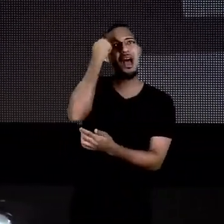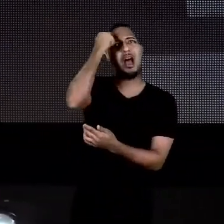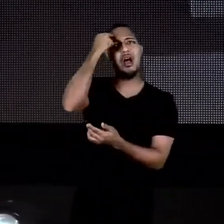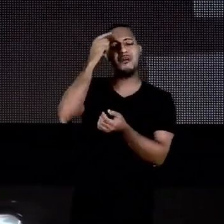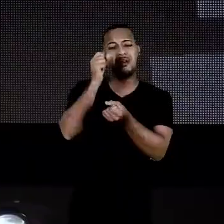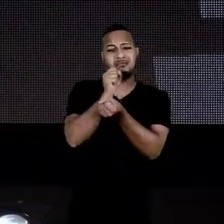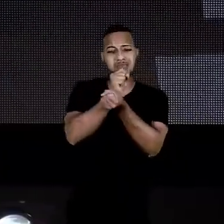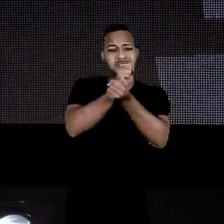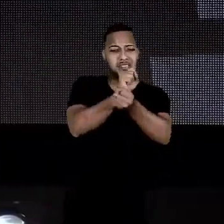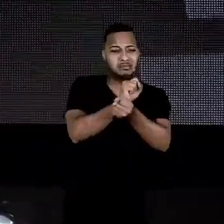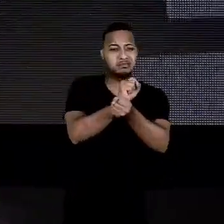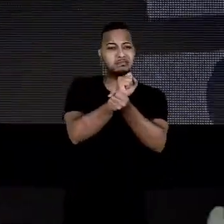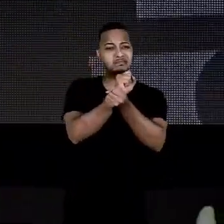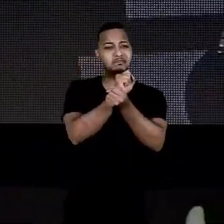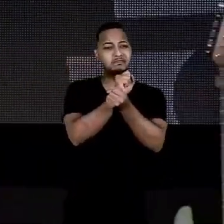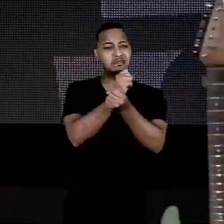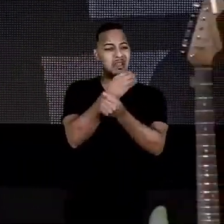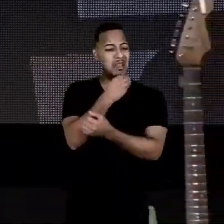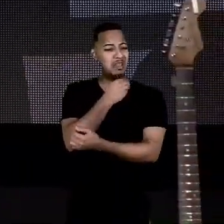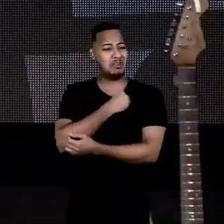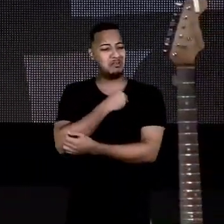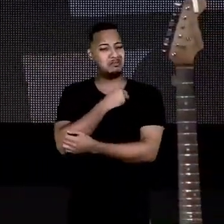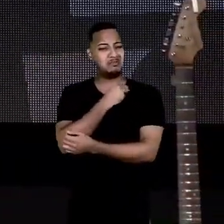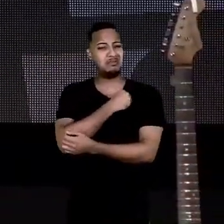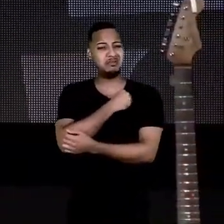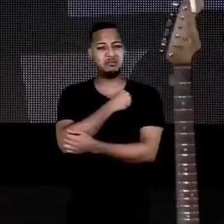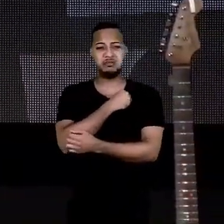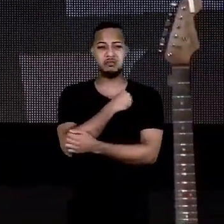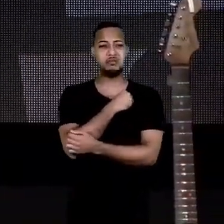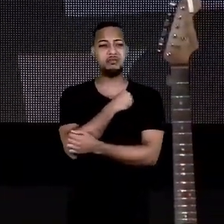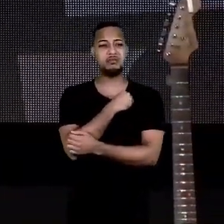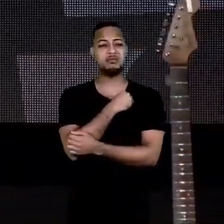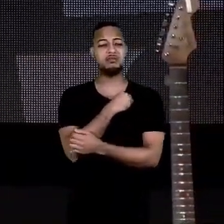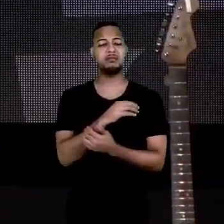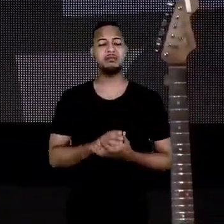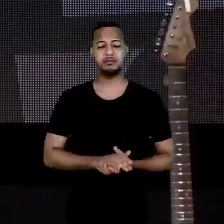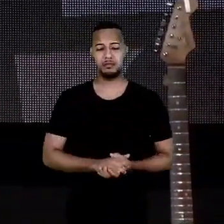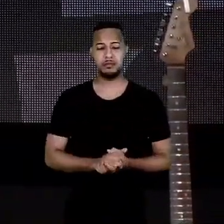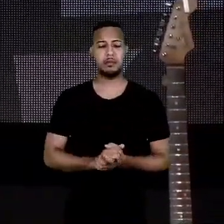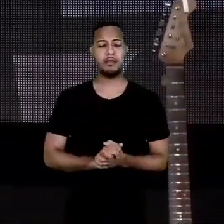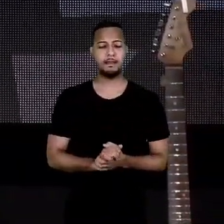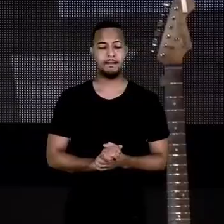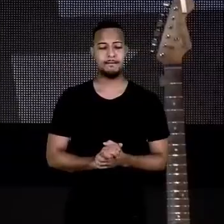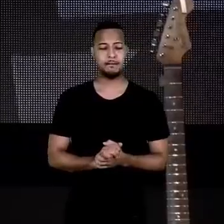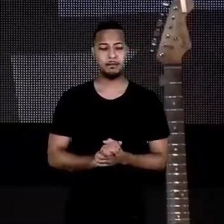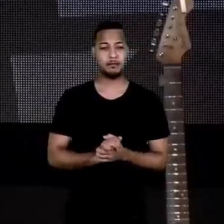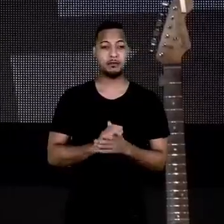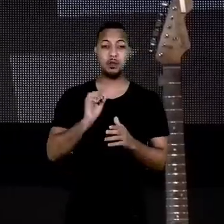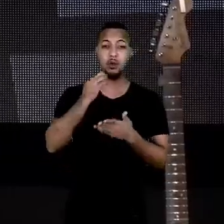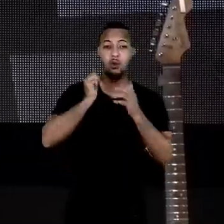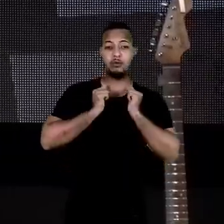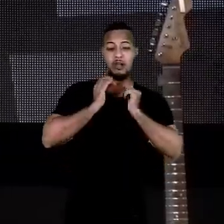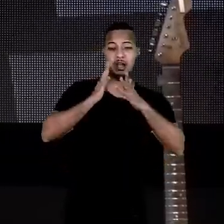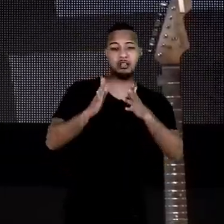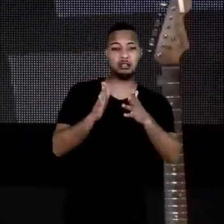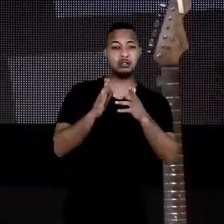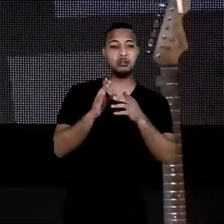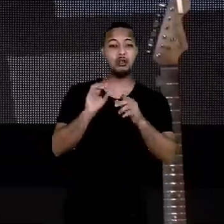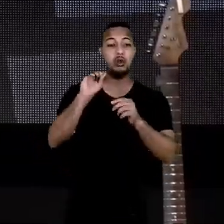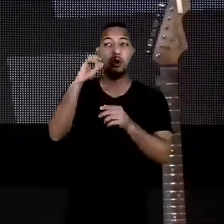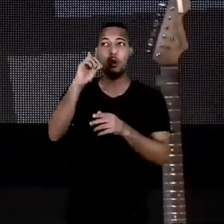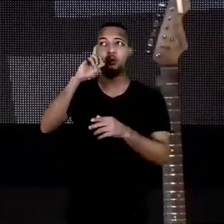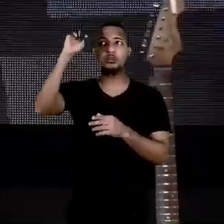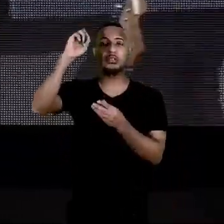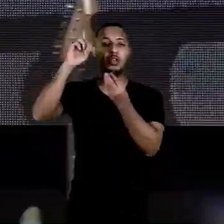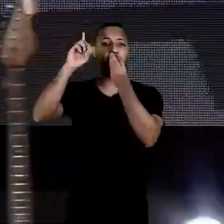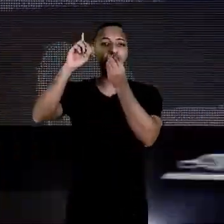prisão, ou somos presos pelas nossas próprias pernas ou atitudes, ou talvez Deus nos coloca lá para que a gente